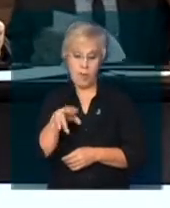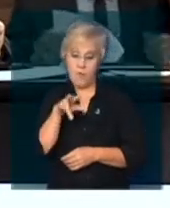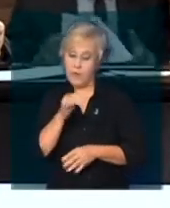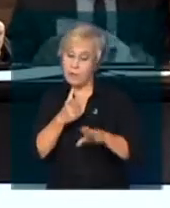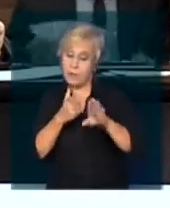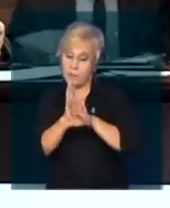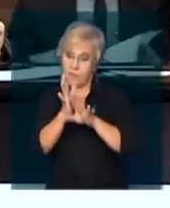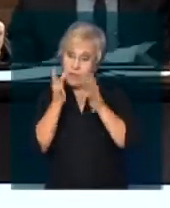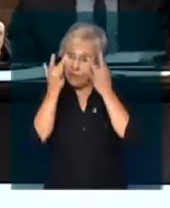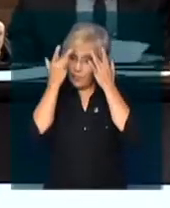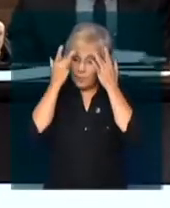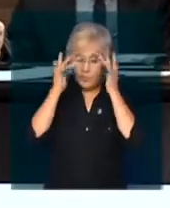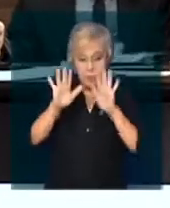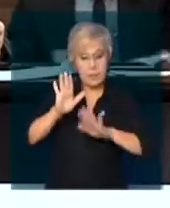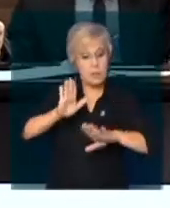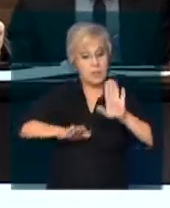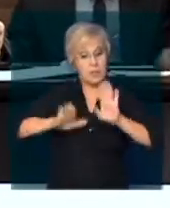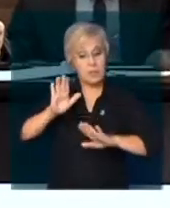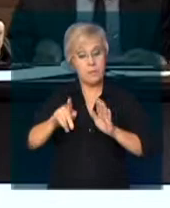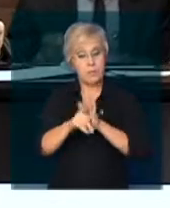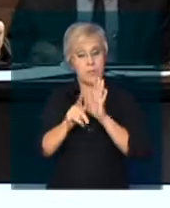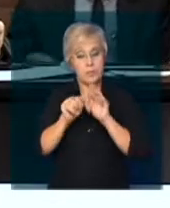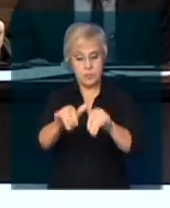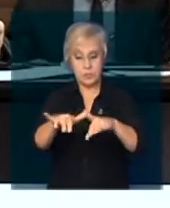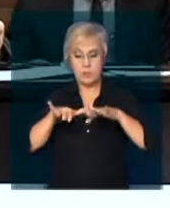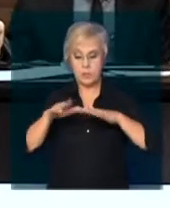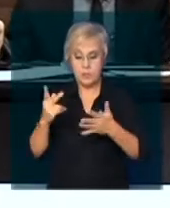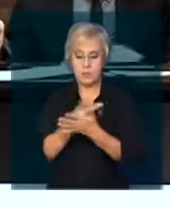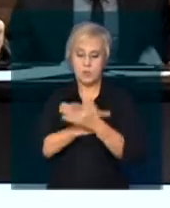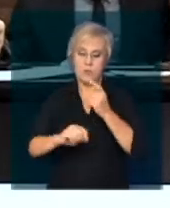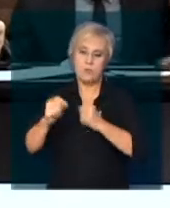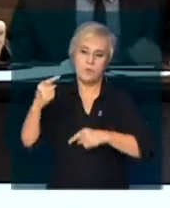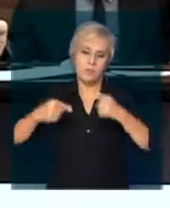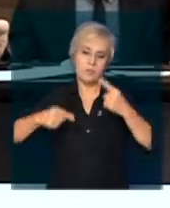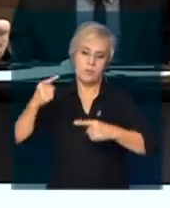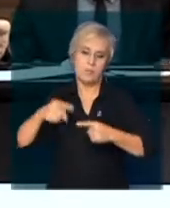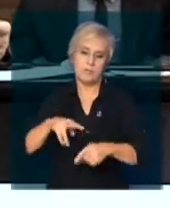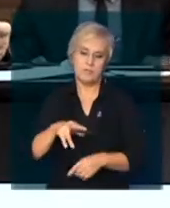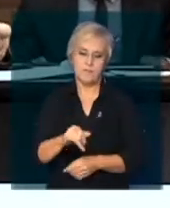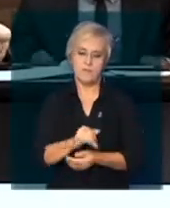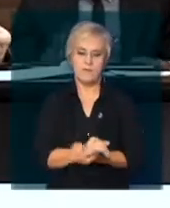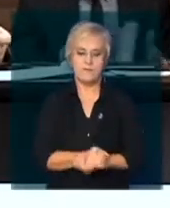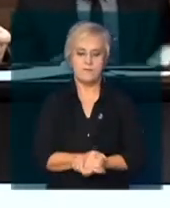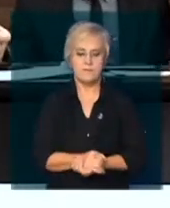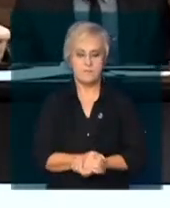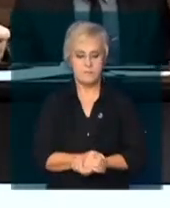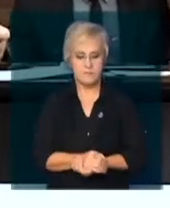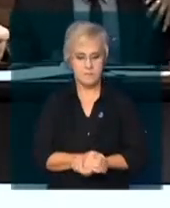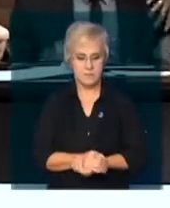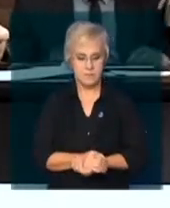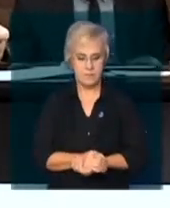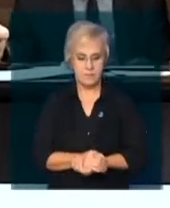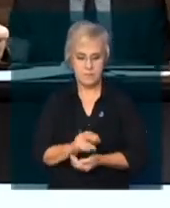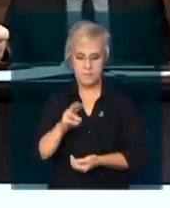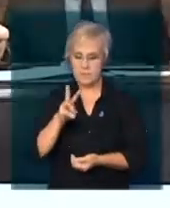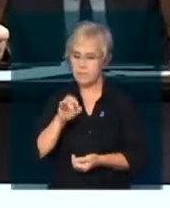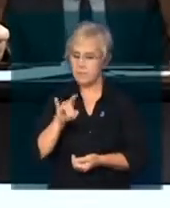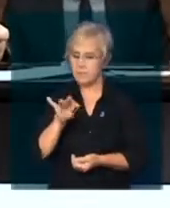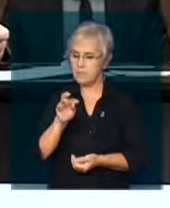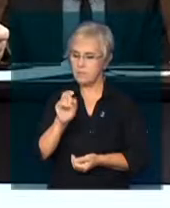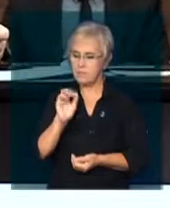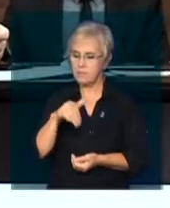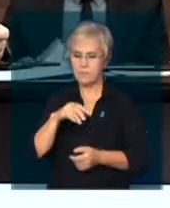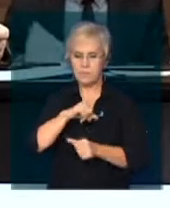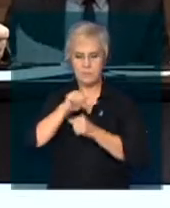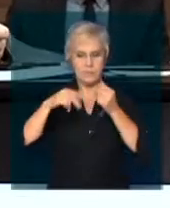sei. Vai depender de muitos fatores de debate que ainda vão ocorrer. Deputado estadual Wilson Santos, reforma